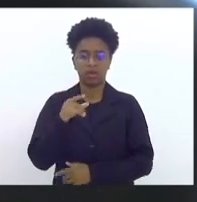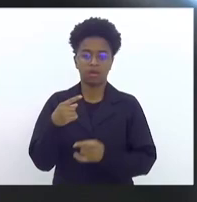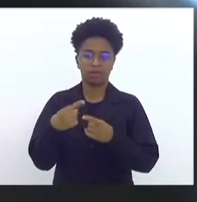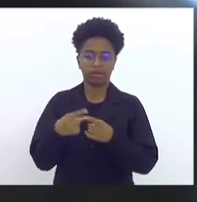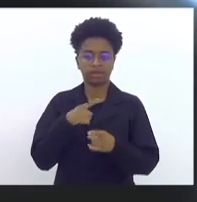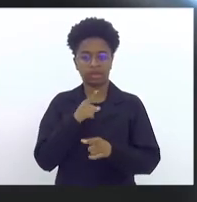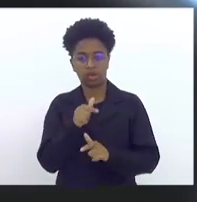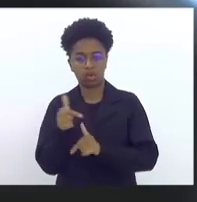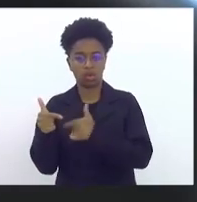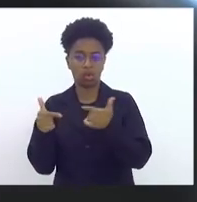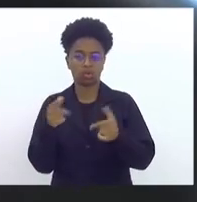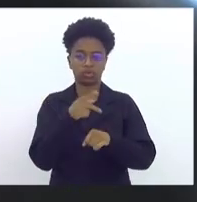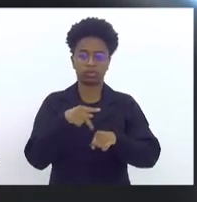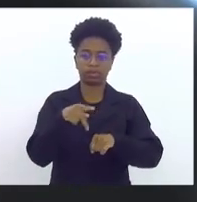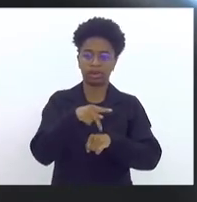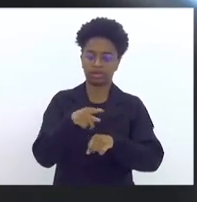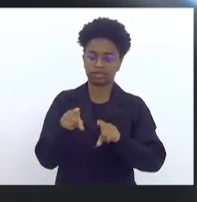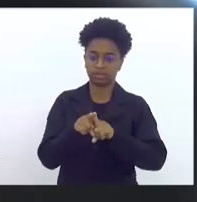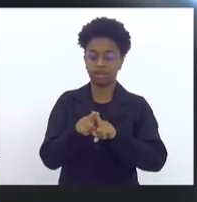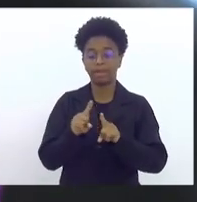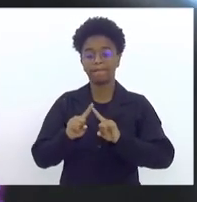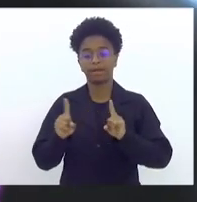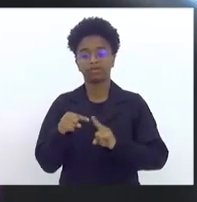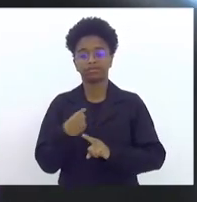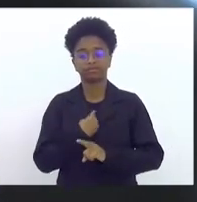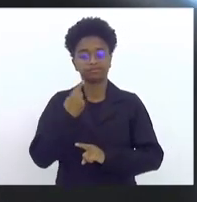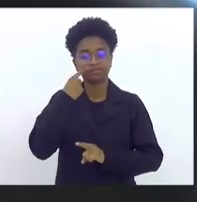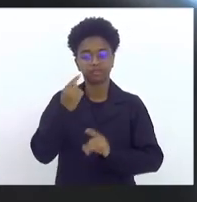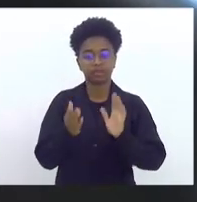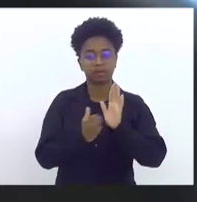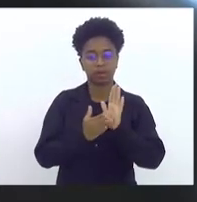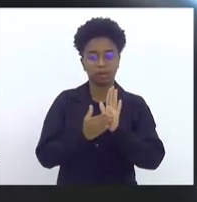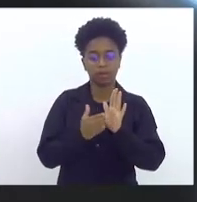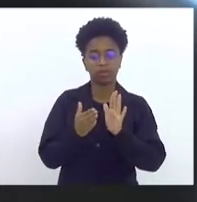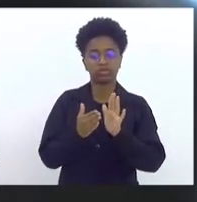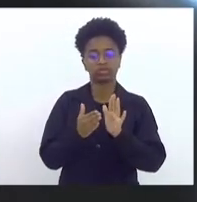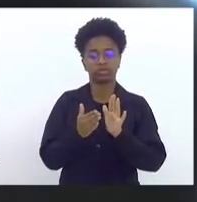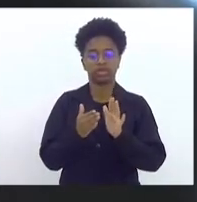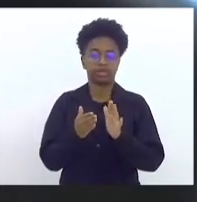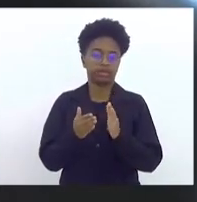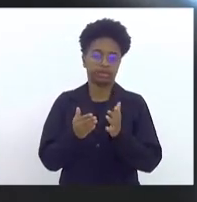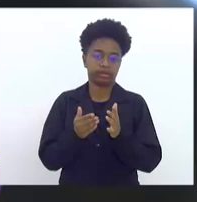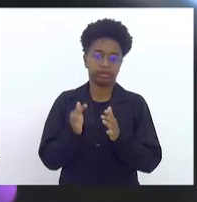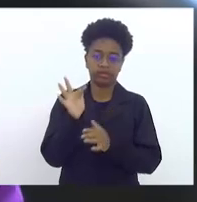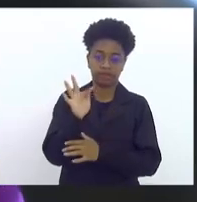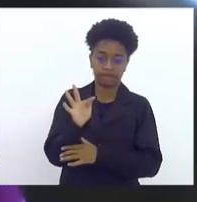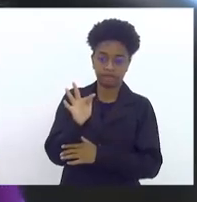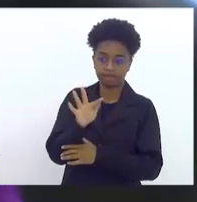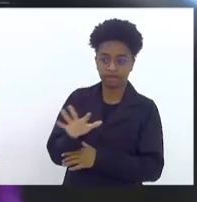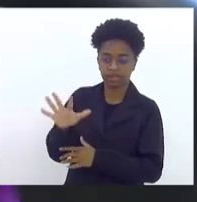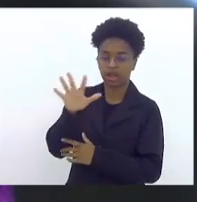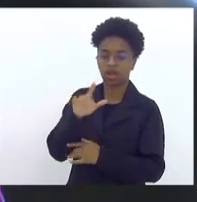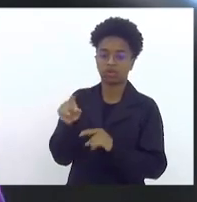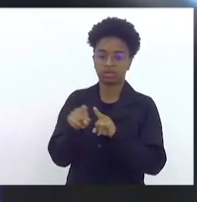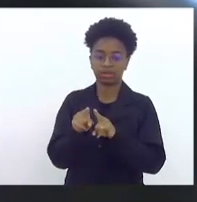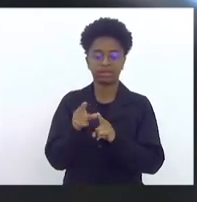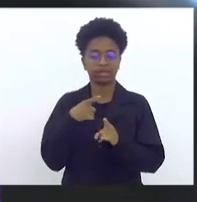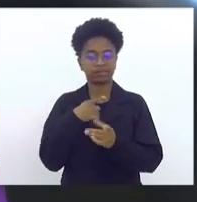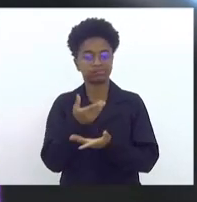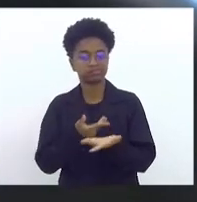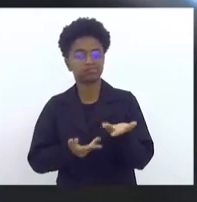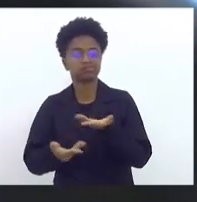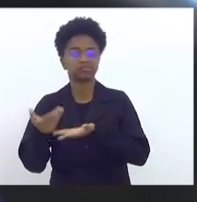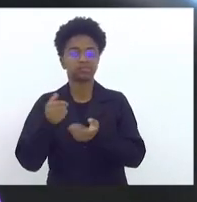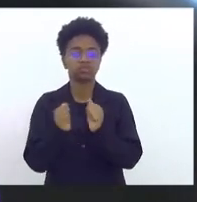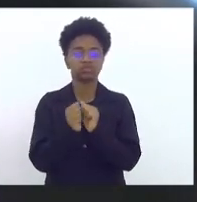em outros países o que a gente pensar como proposta nível Federal para que a gente possa também ter essa interlocução pelo menos com os países que a gente